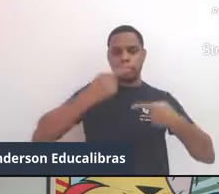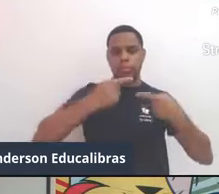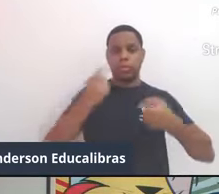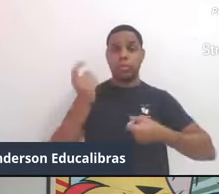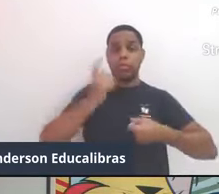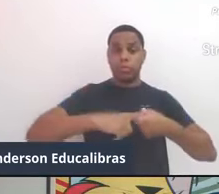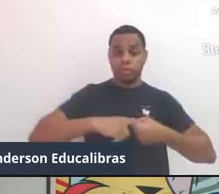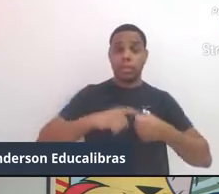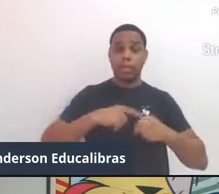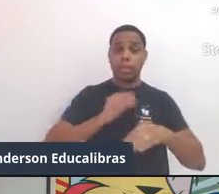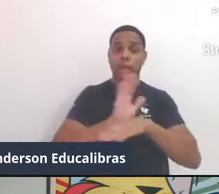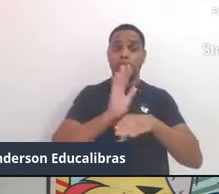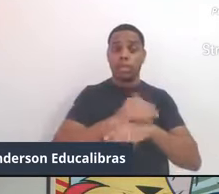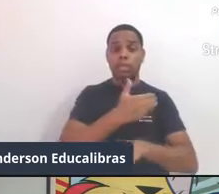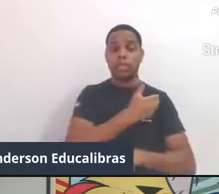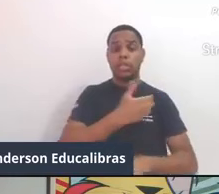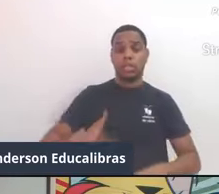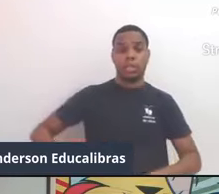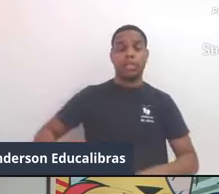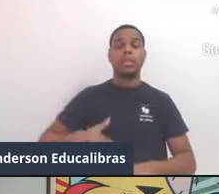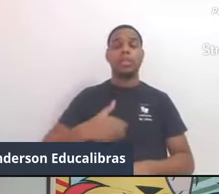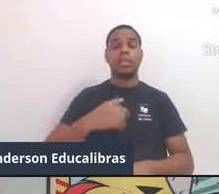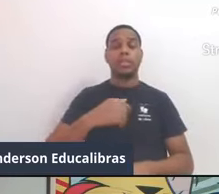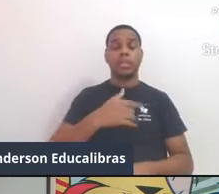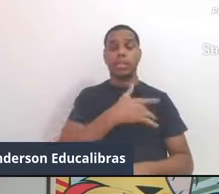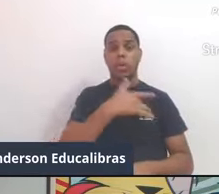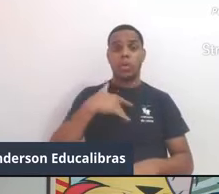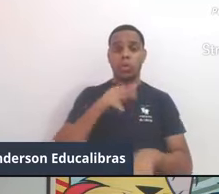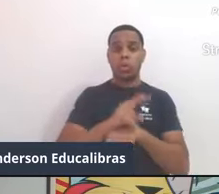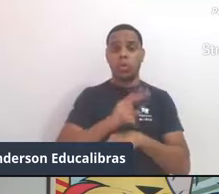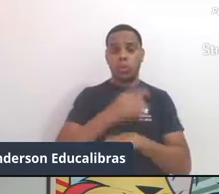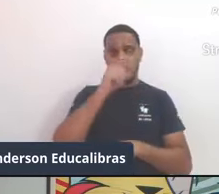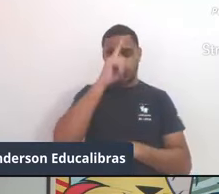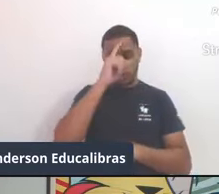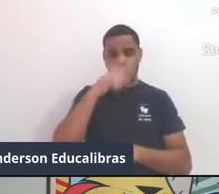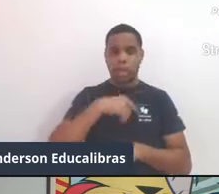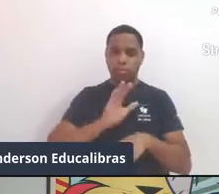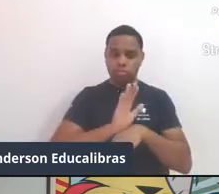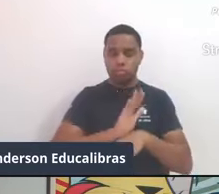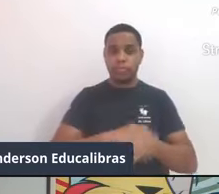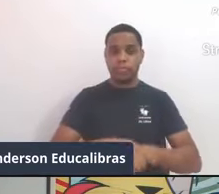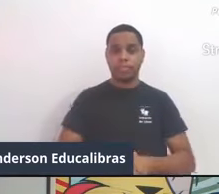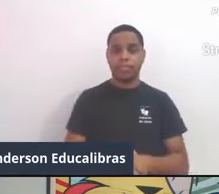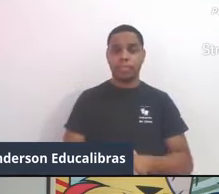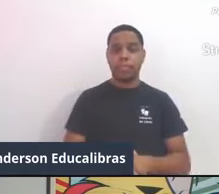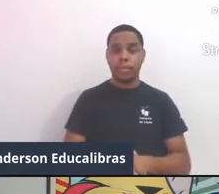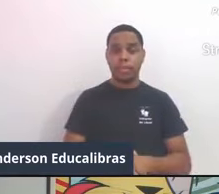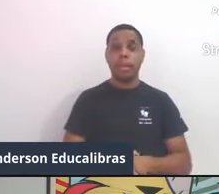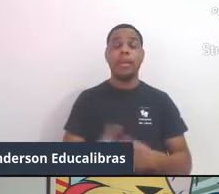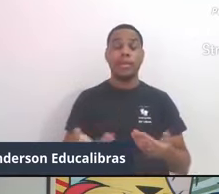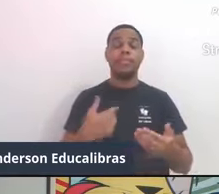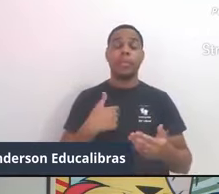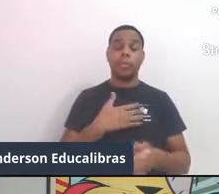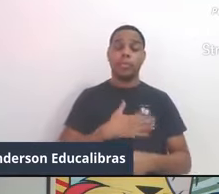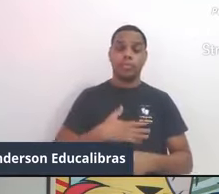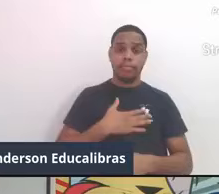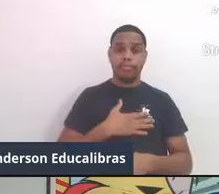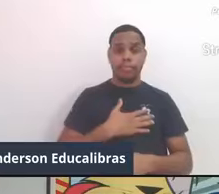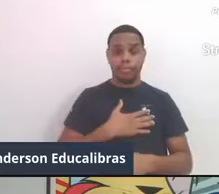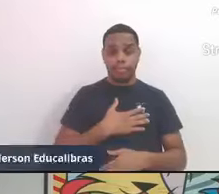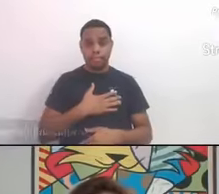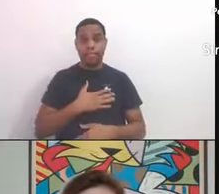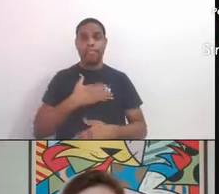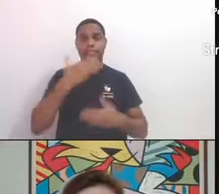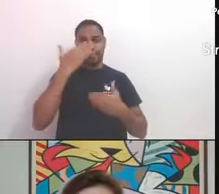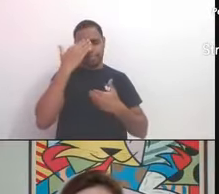para a saúde pública, né? Então, é um pouco da nossa contribuição. Eu só queria agradecer. Foi realmente